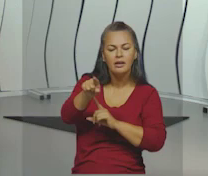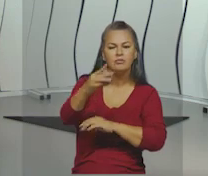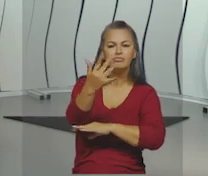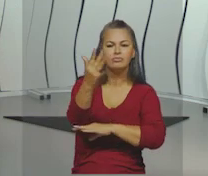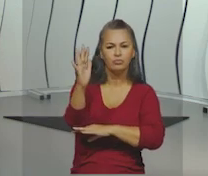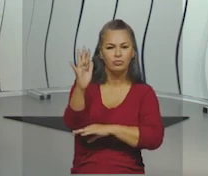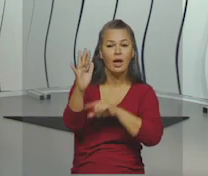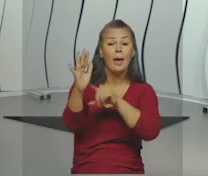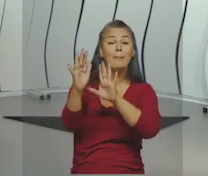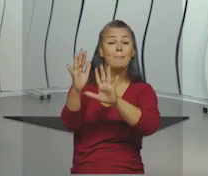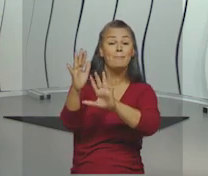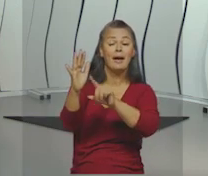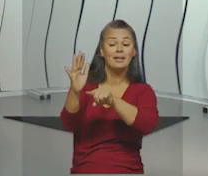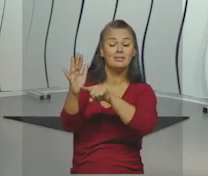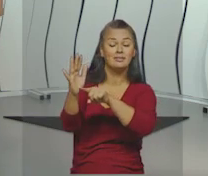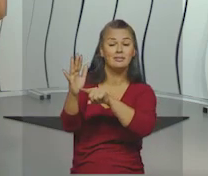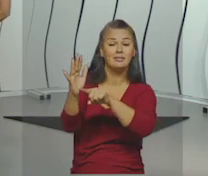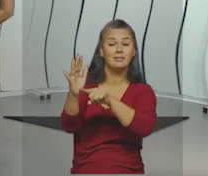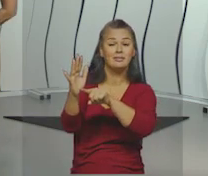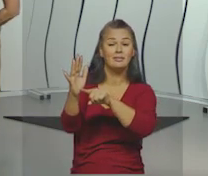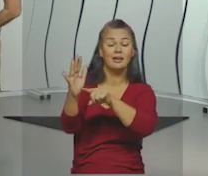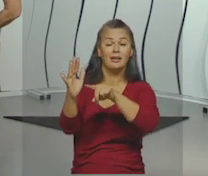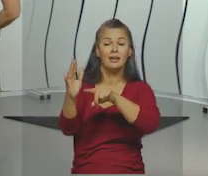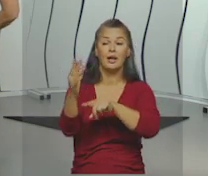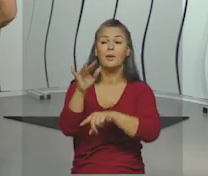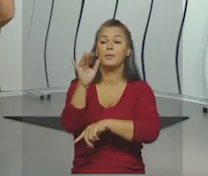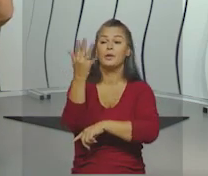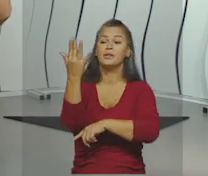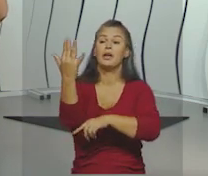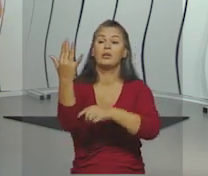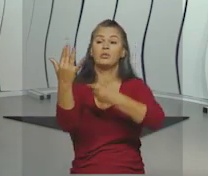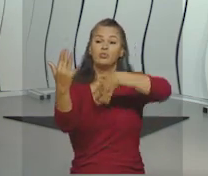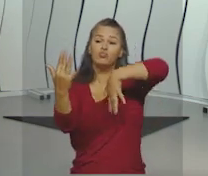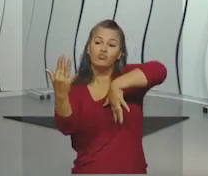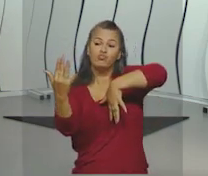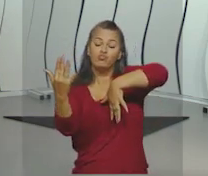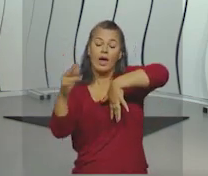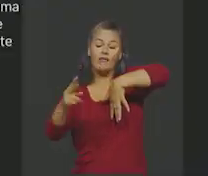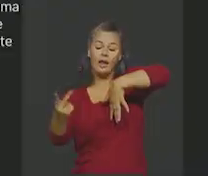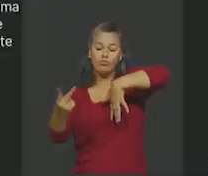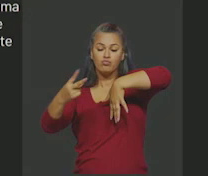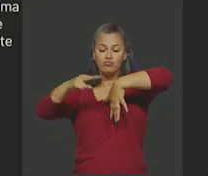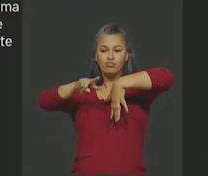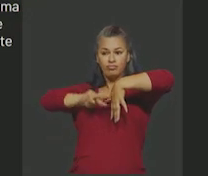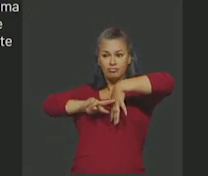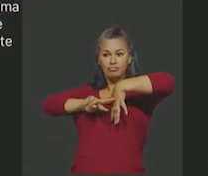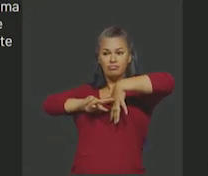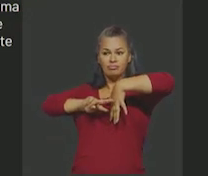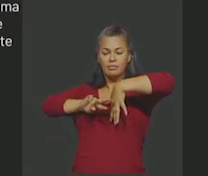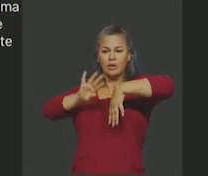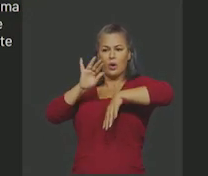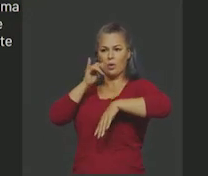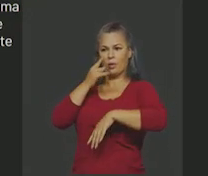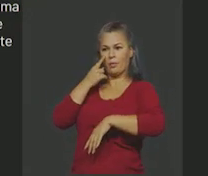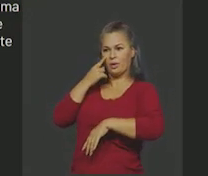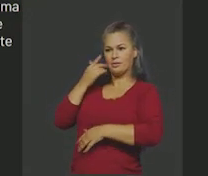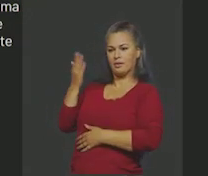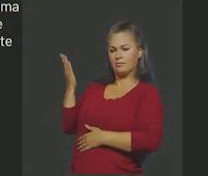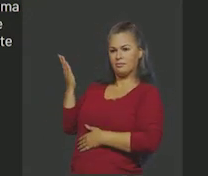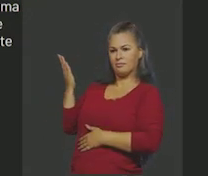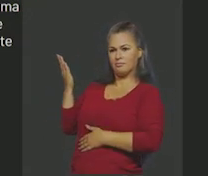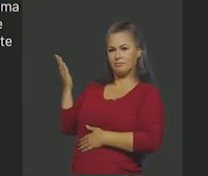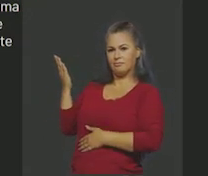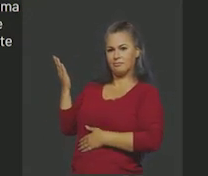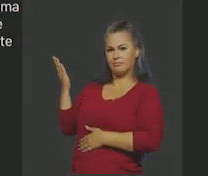de lentes, né? Refração, vou explicar aí um pouquinho de física para vocês. Então aqui eu tenho um objeto, uma